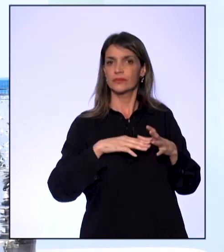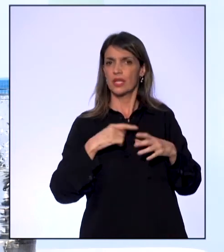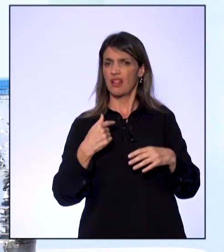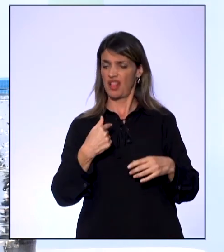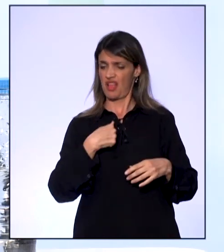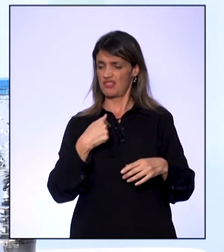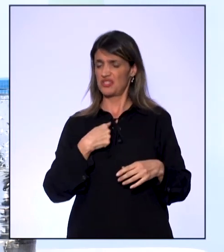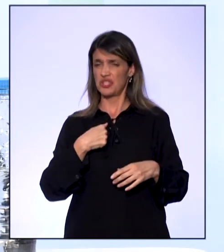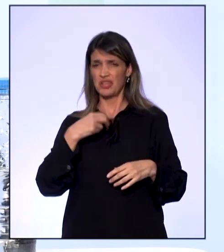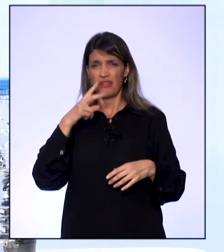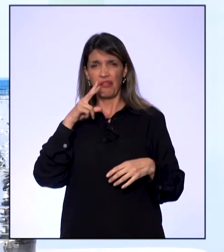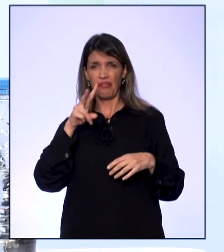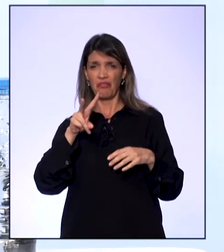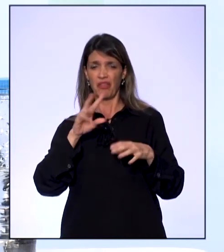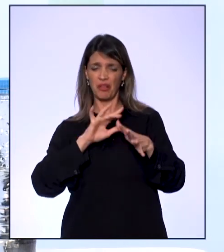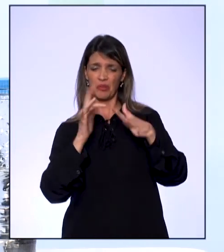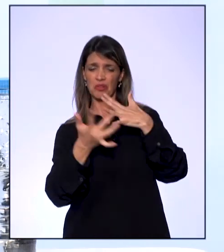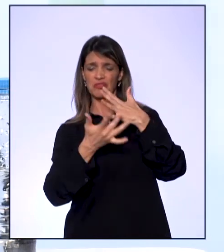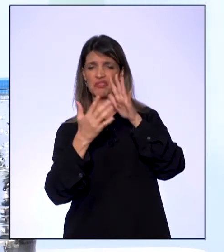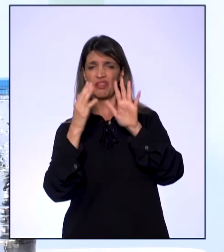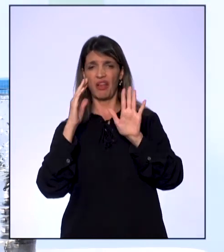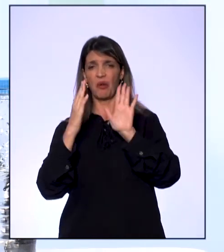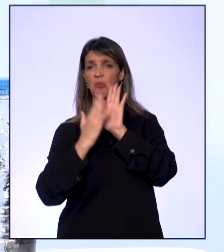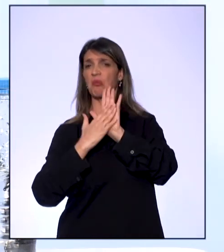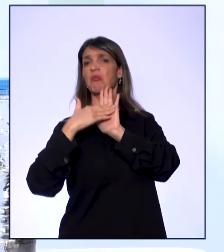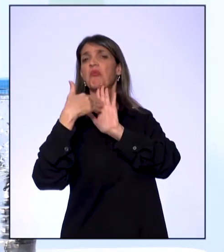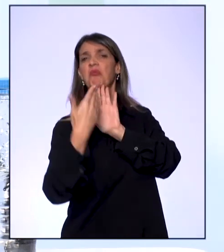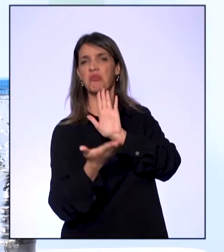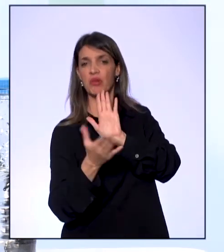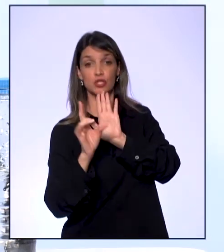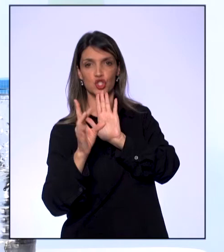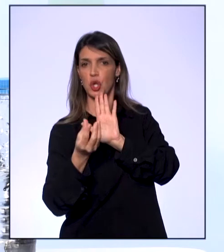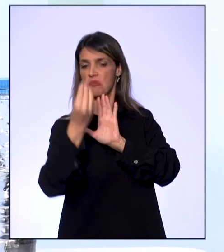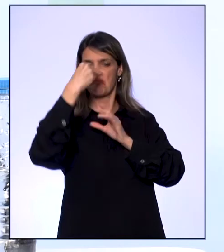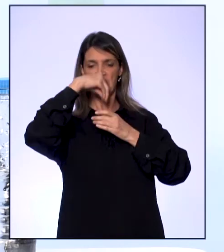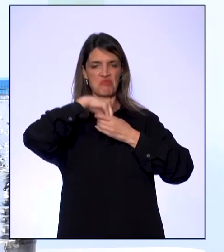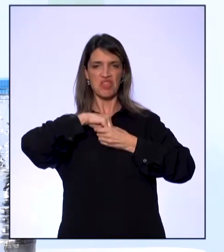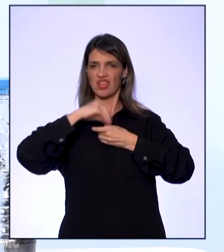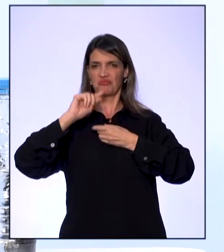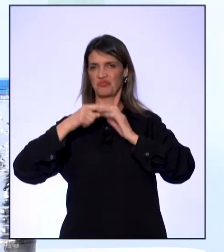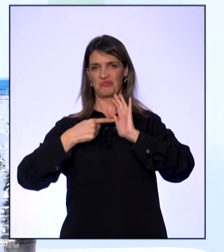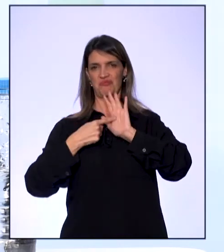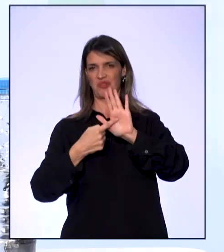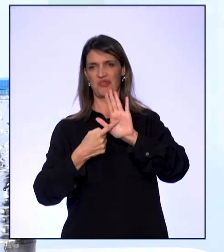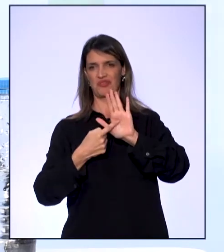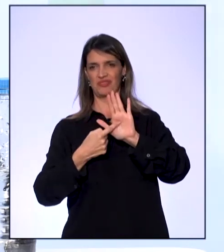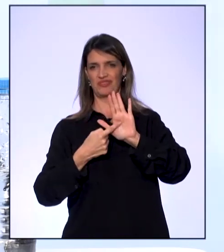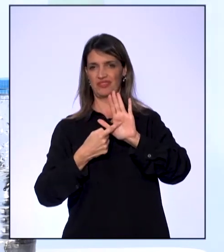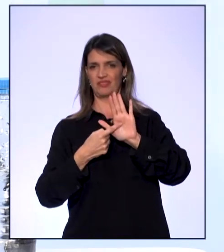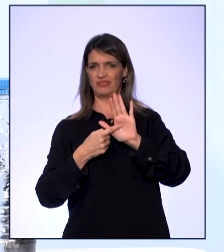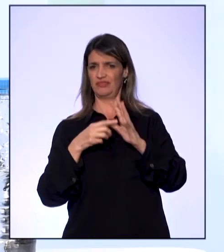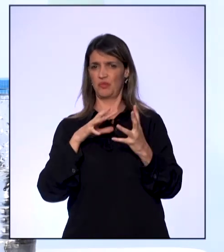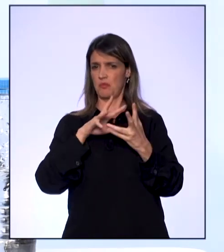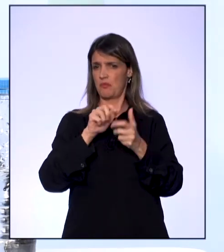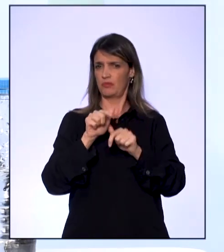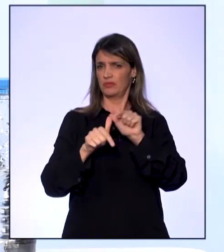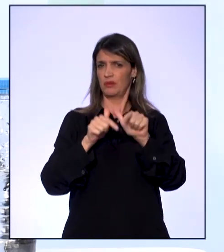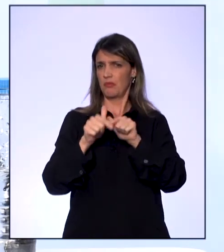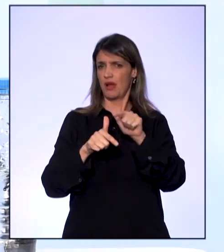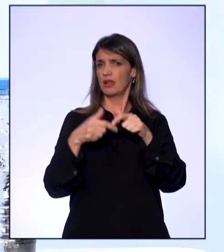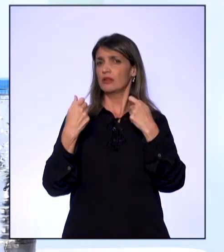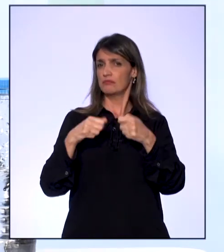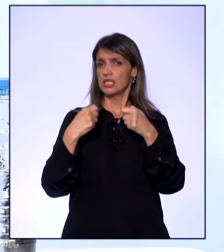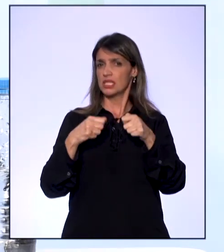somos aparentemente uma coisa na sociedade e outra coisa fora dela, inserido nela? E dentro do mundo do trabalho exige uma